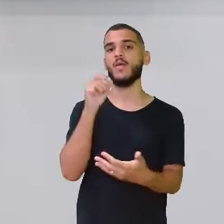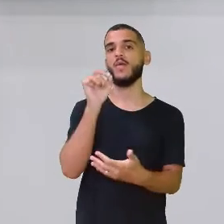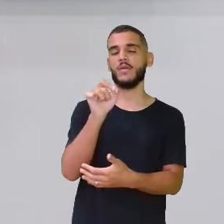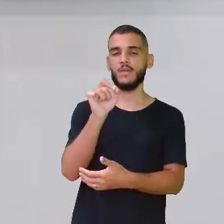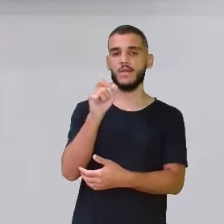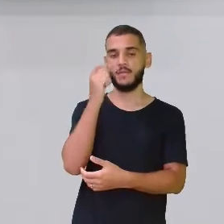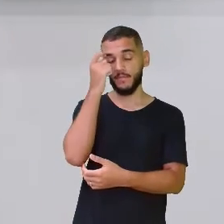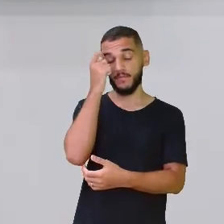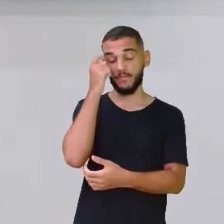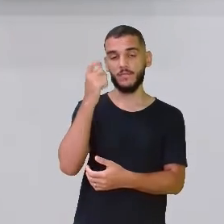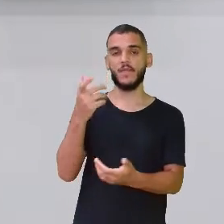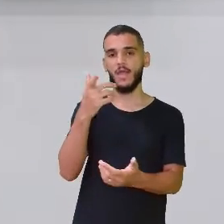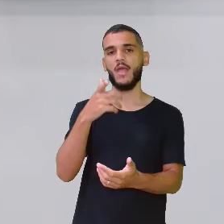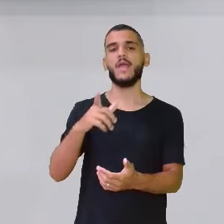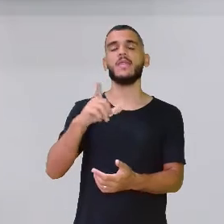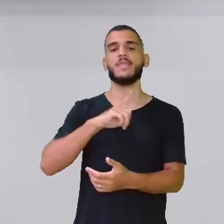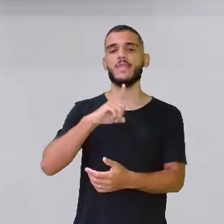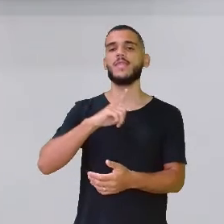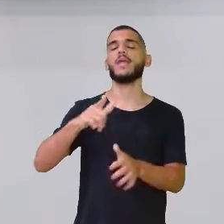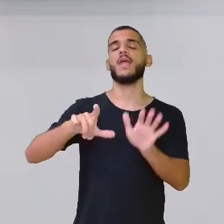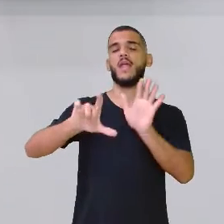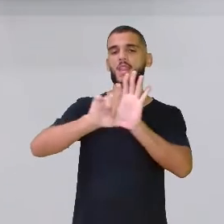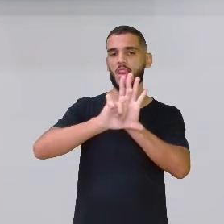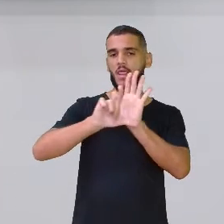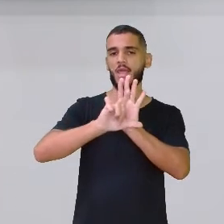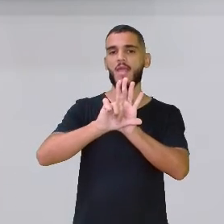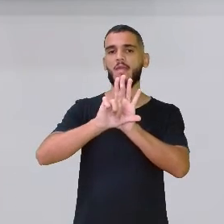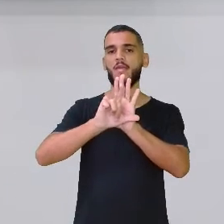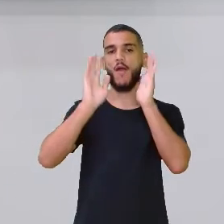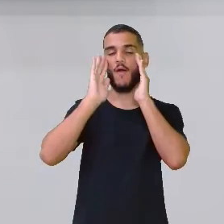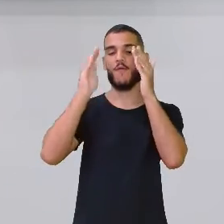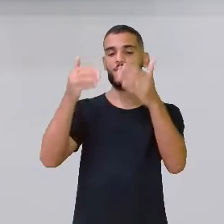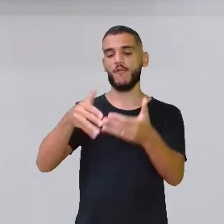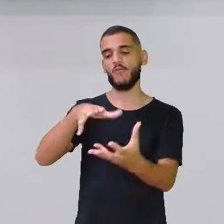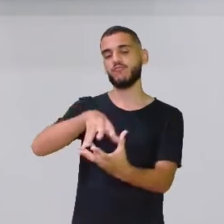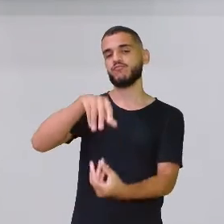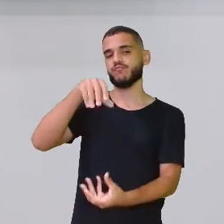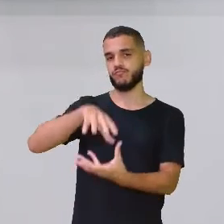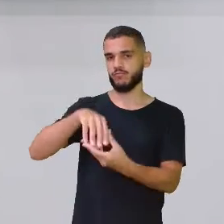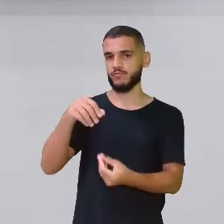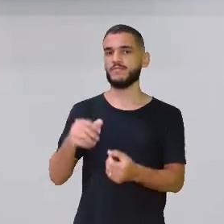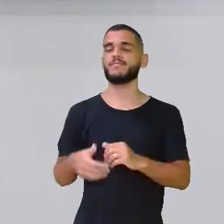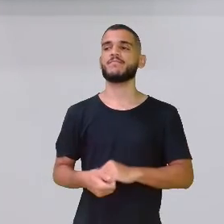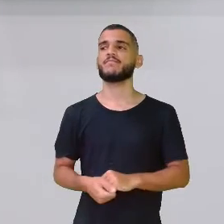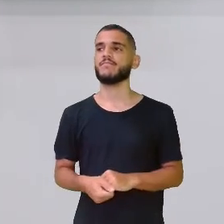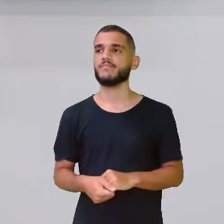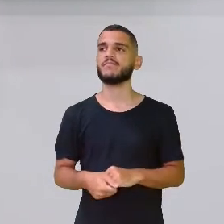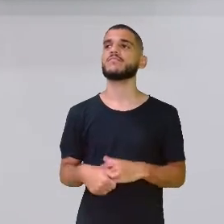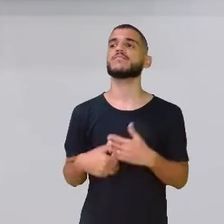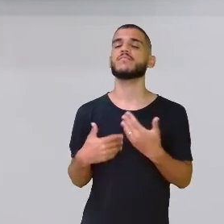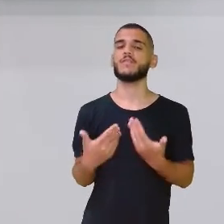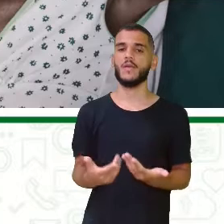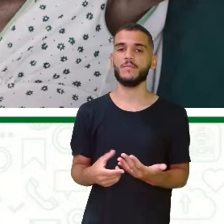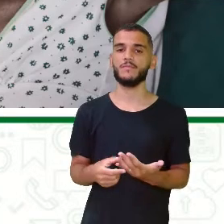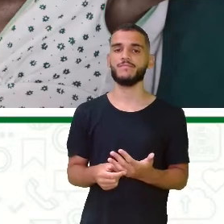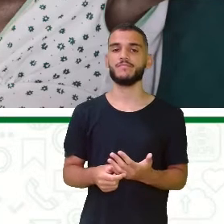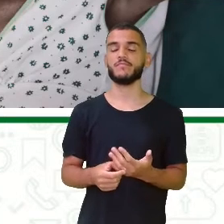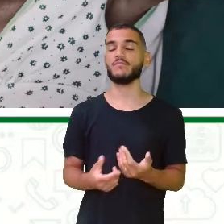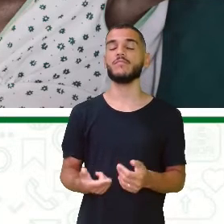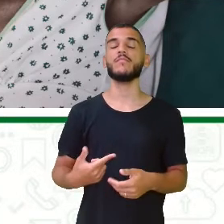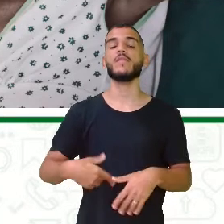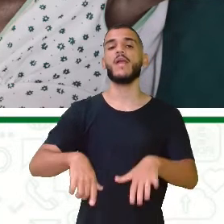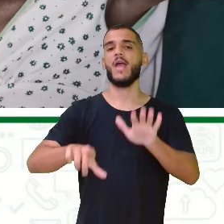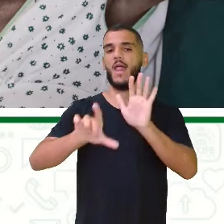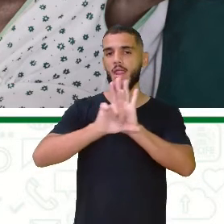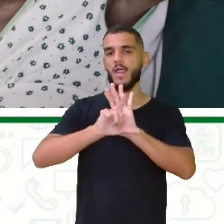refere-se a um conjunto de leis voltados para pessoas idosas. Vê, o Estatuto do Idoso é